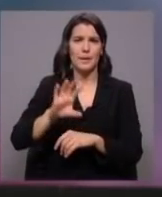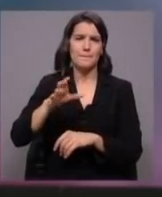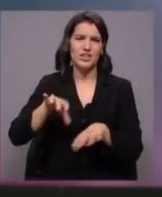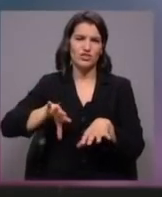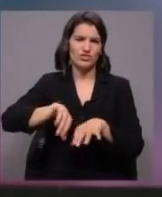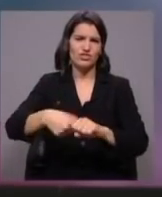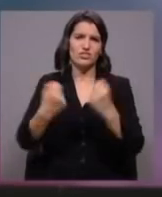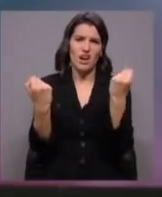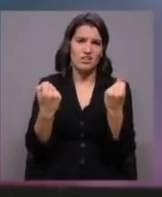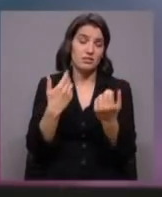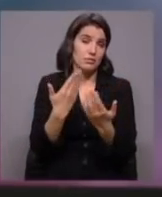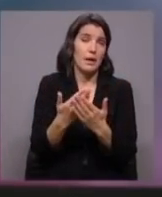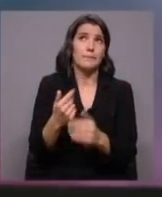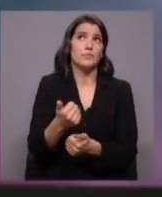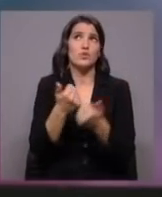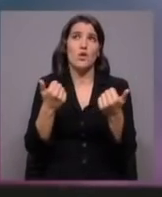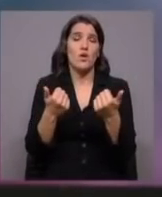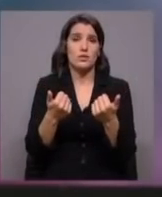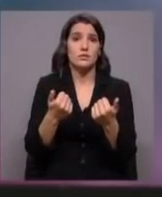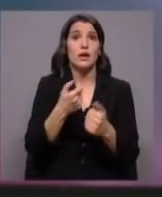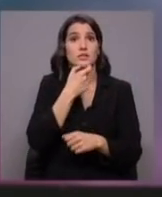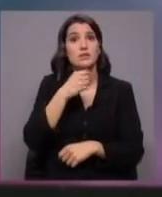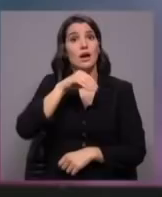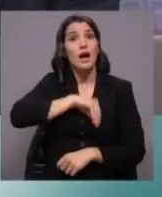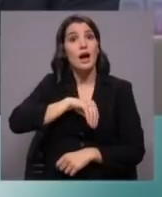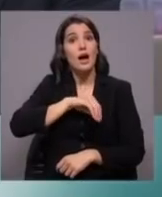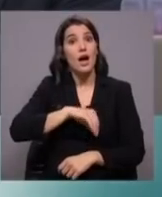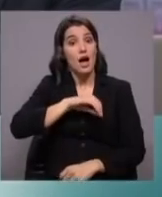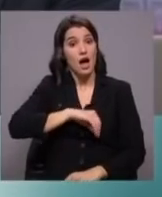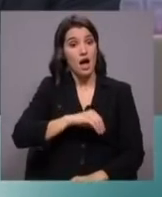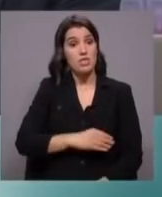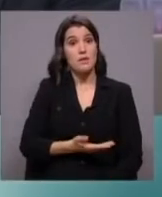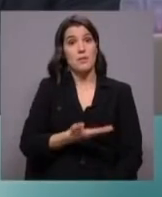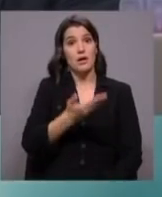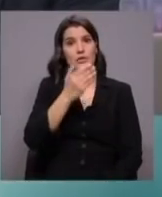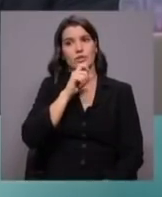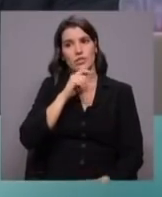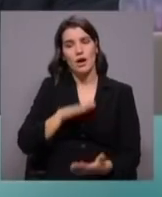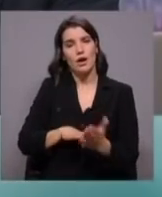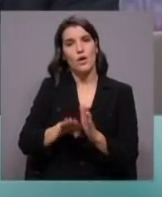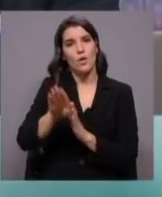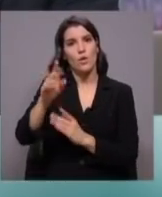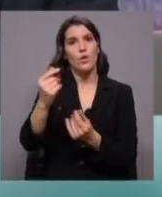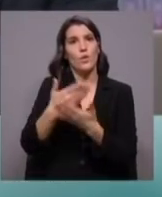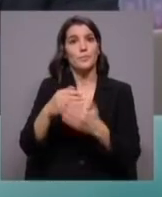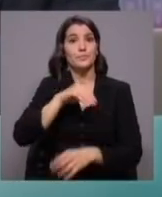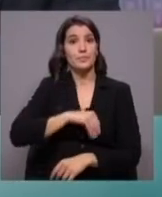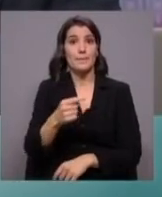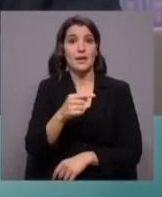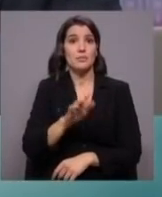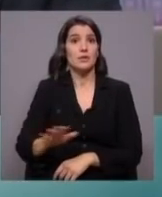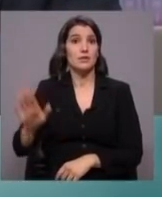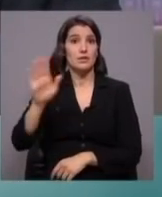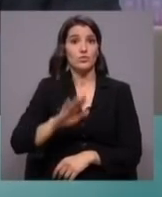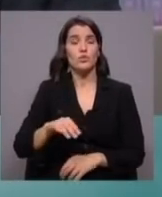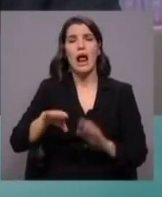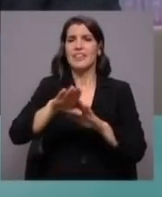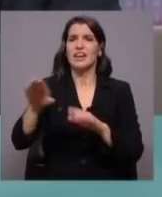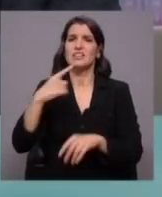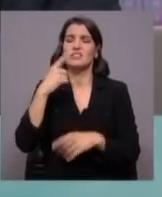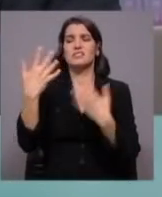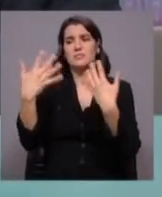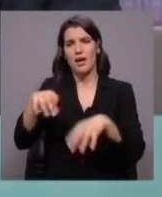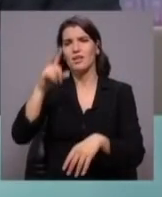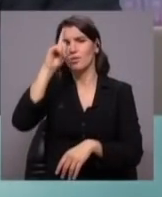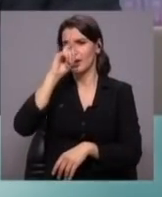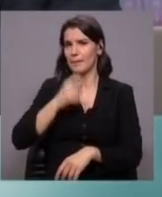ficará melhor, é com mais salário que o país pode crescer. A subida do salário mínimo nacional, que a direita considerava errada, e eu lembro-me